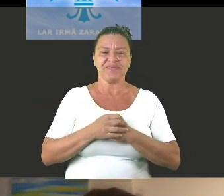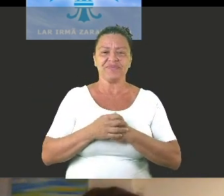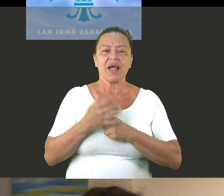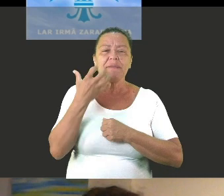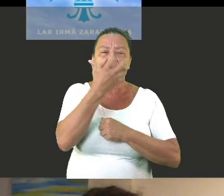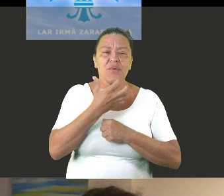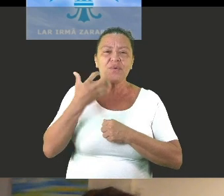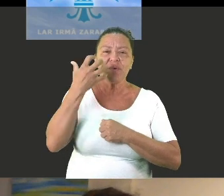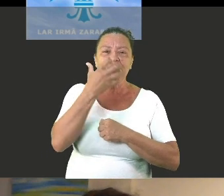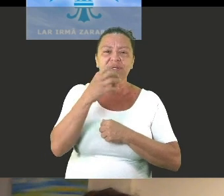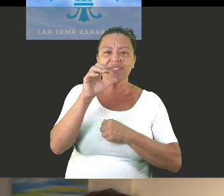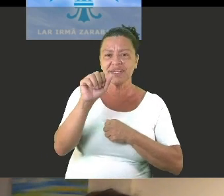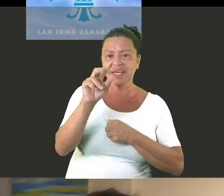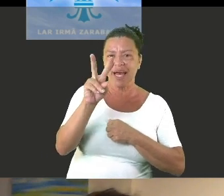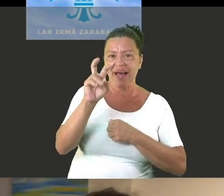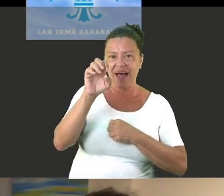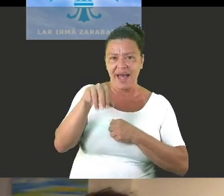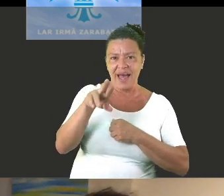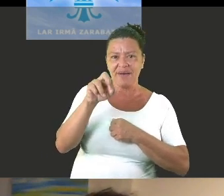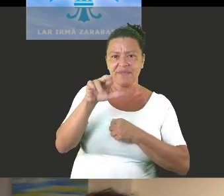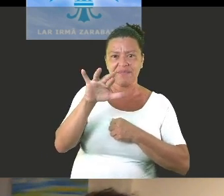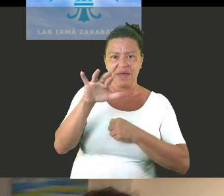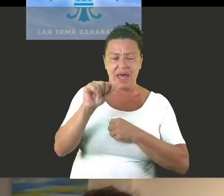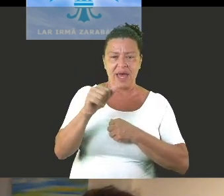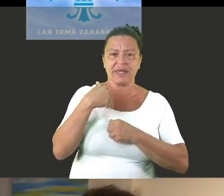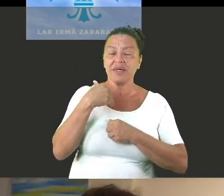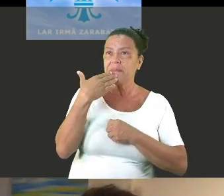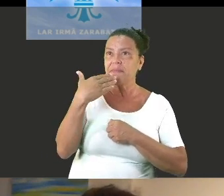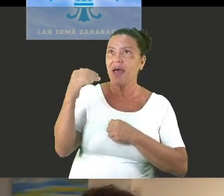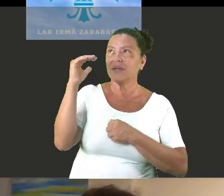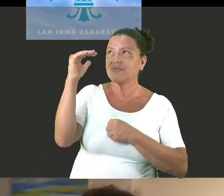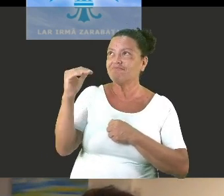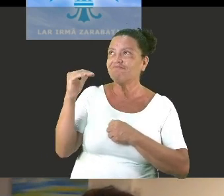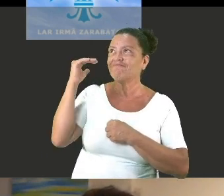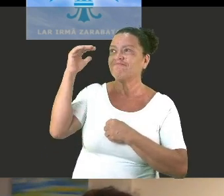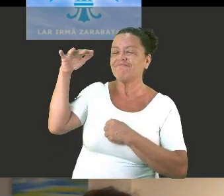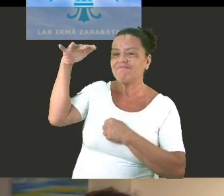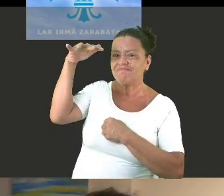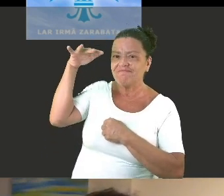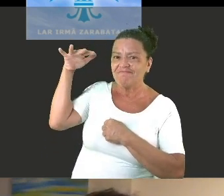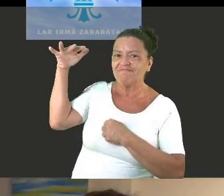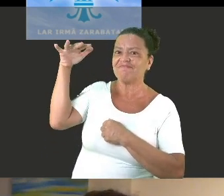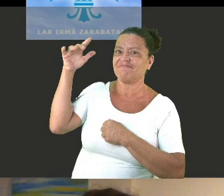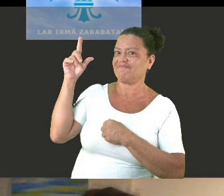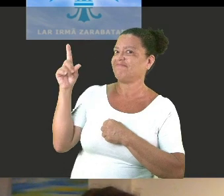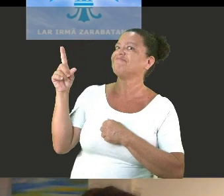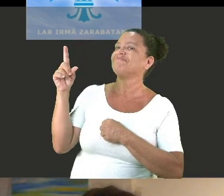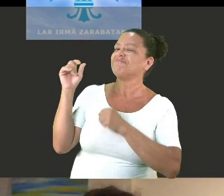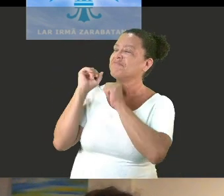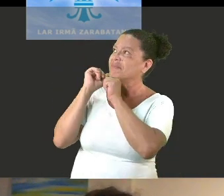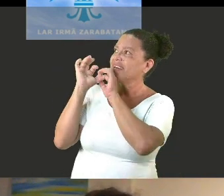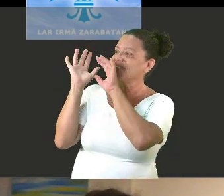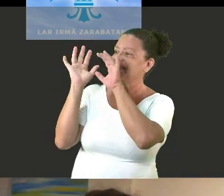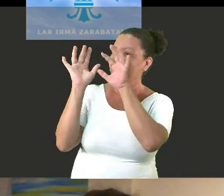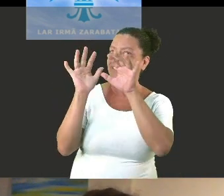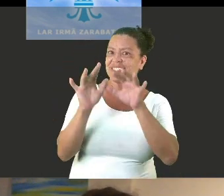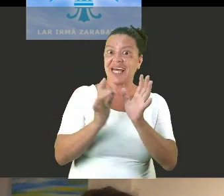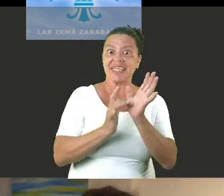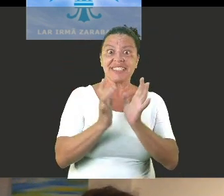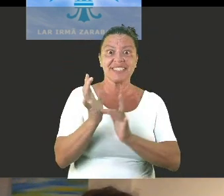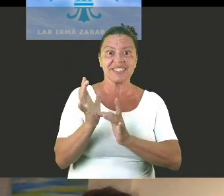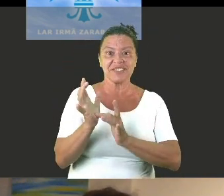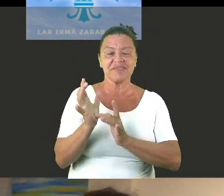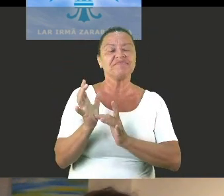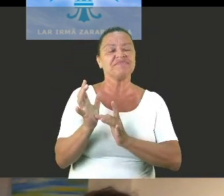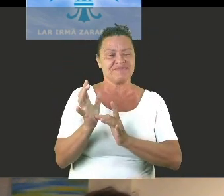Ave Maria. Então rogamos ao mais alto, com as bênçãos do Mestre